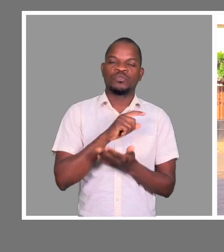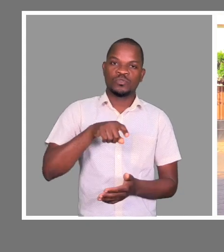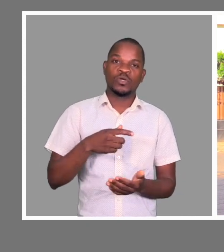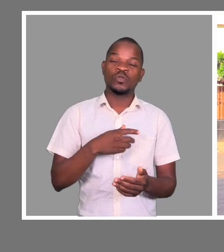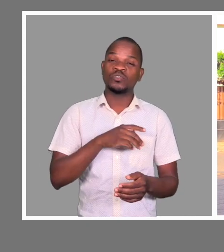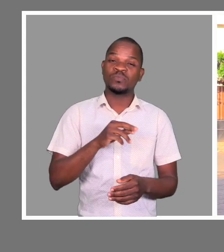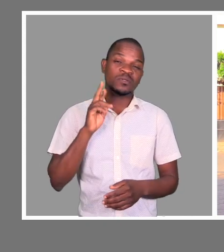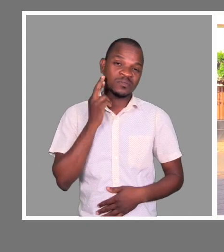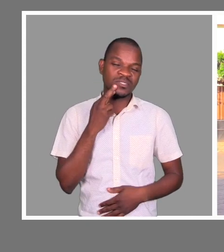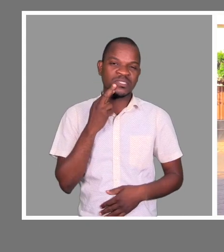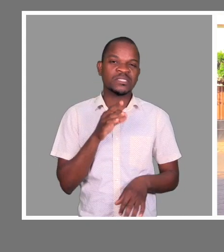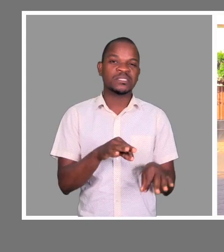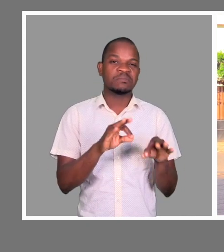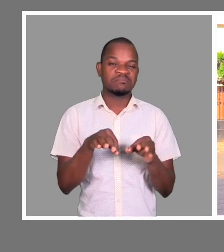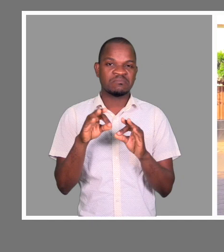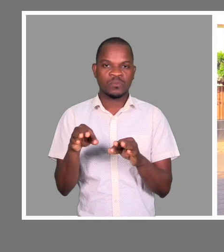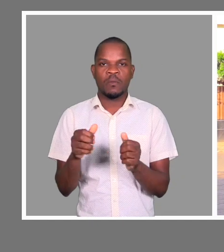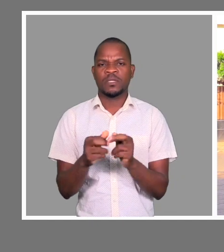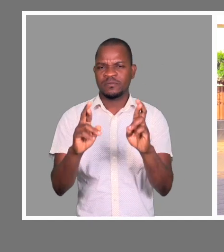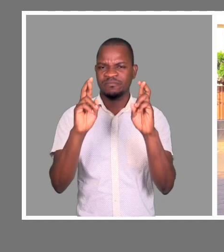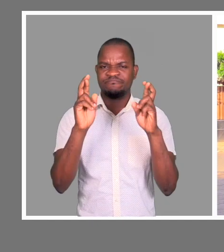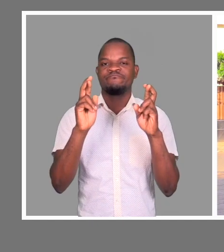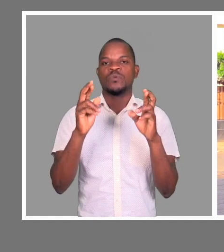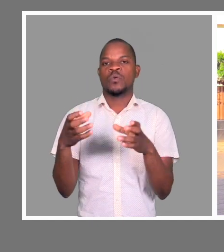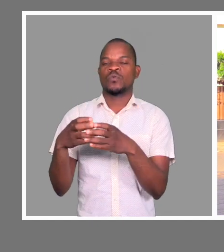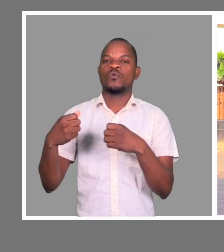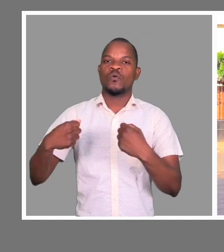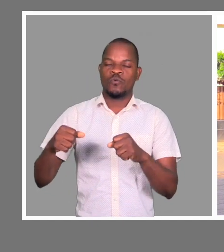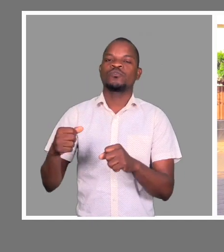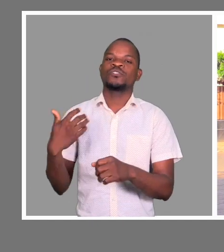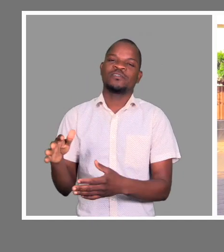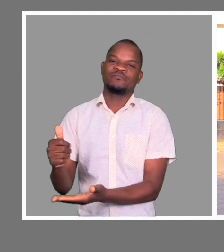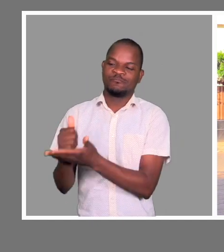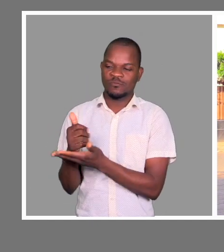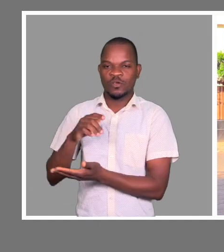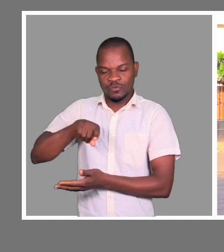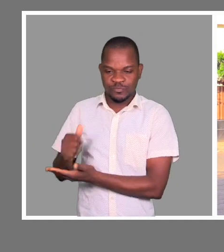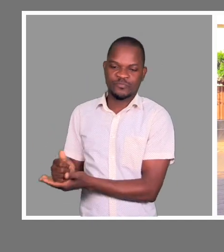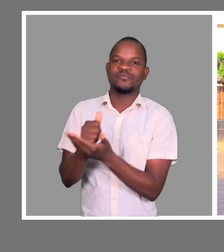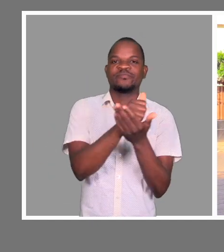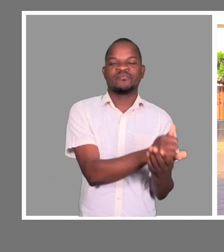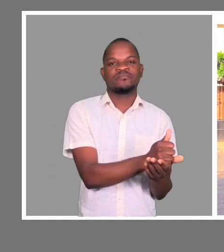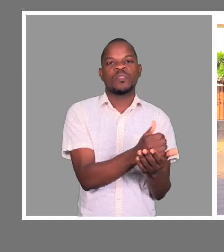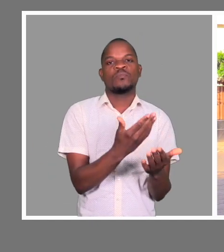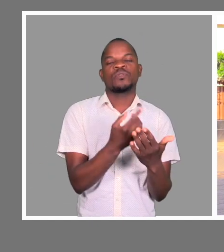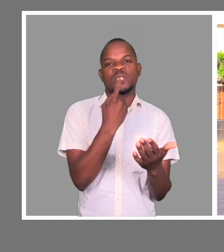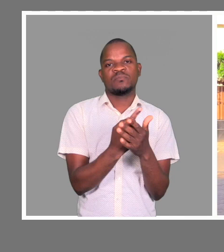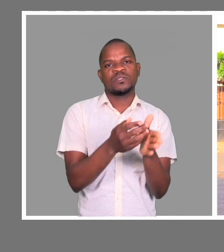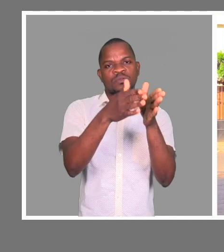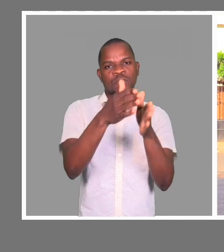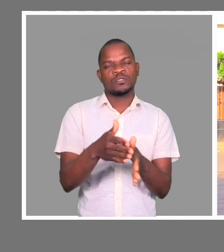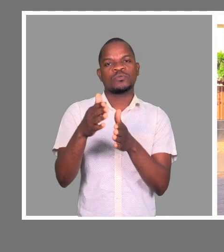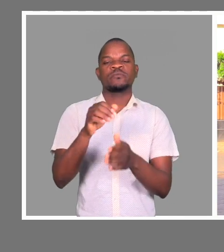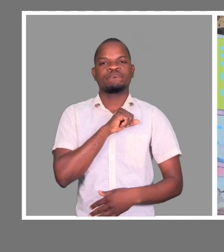vontade dela. E, graças aos motoqueiros, nós conseguimos atender ao pedido dela. É só ter um bocadinho mais de paciência, porque não